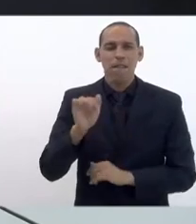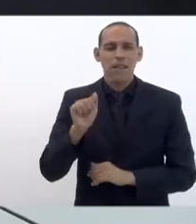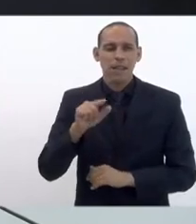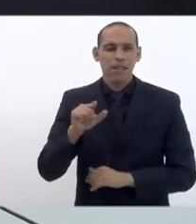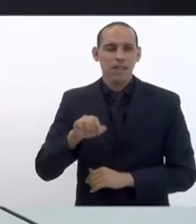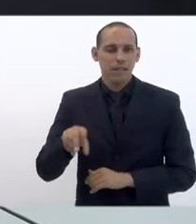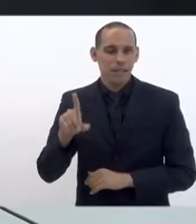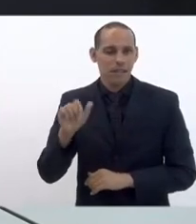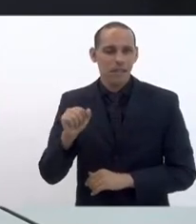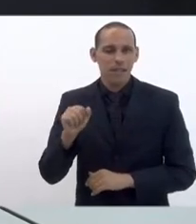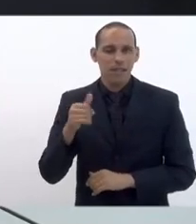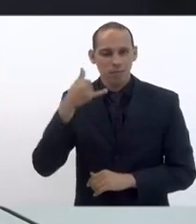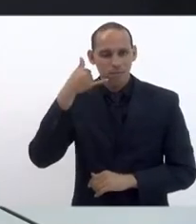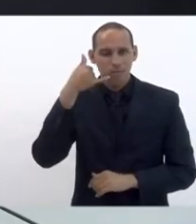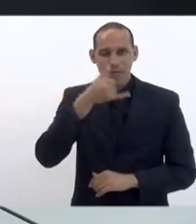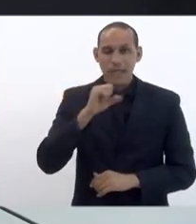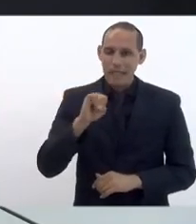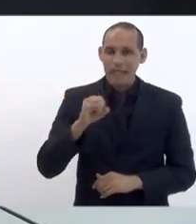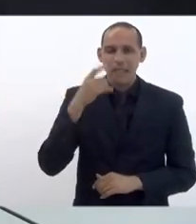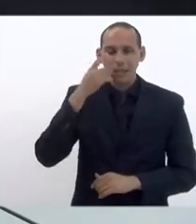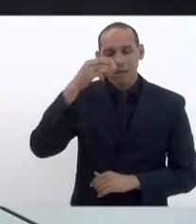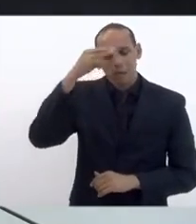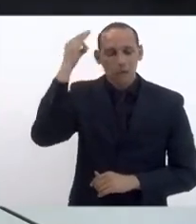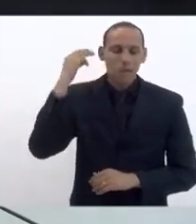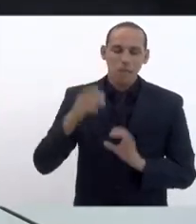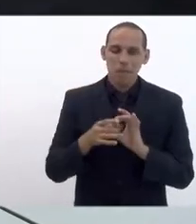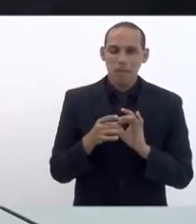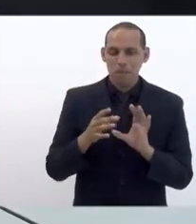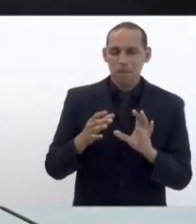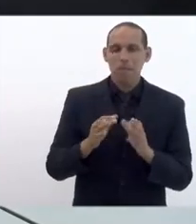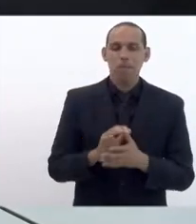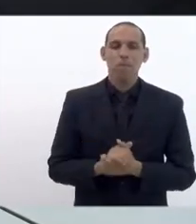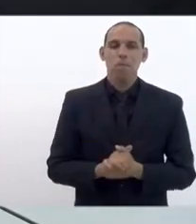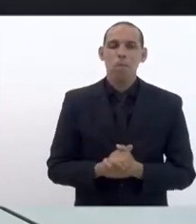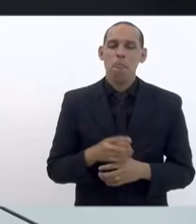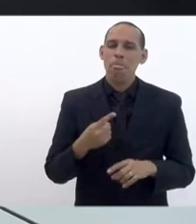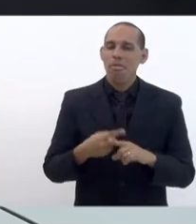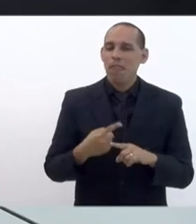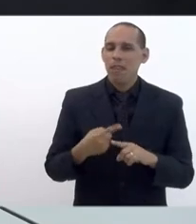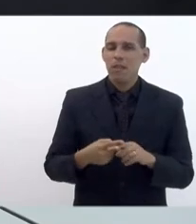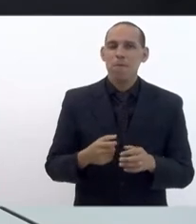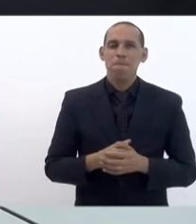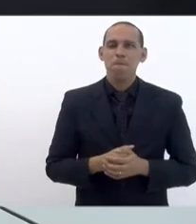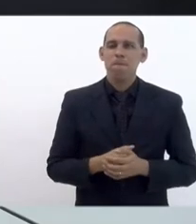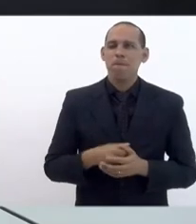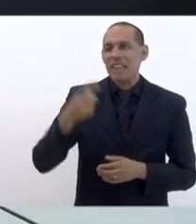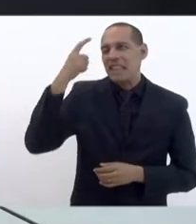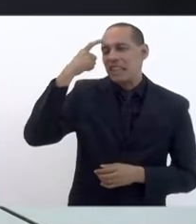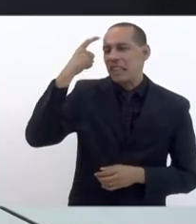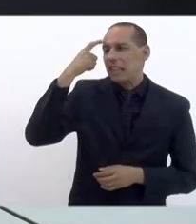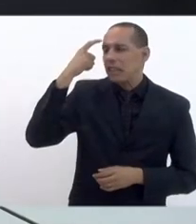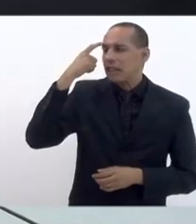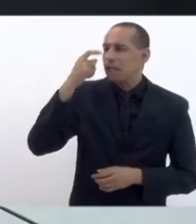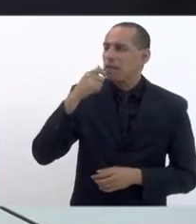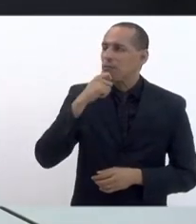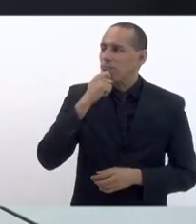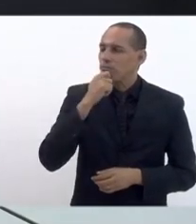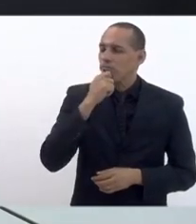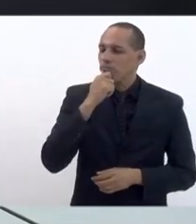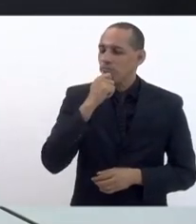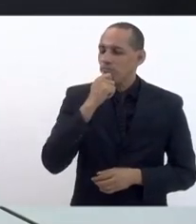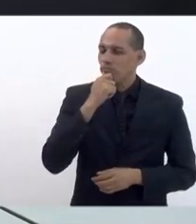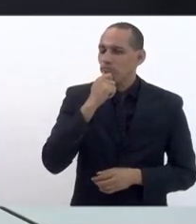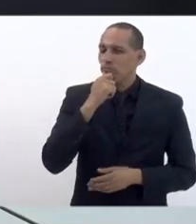ele, com permissão do deputado Márcio Pacheco, porque eu não, acho que de memória,